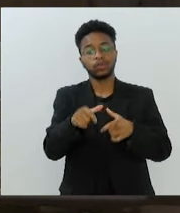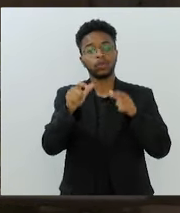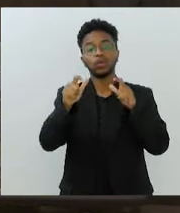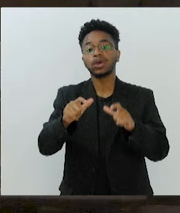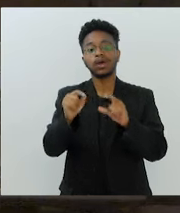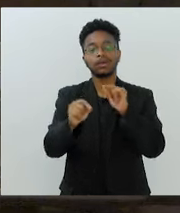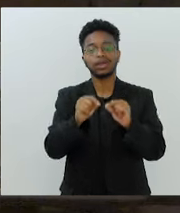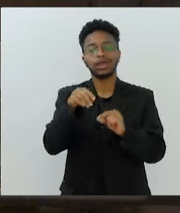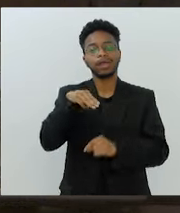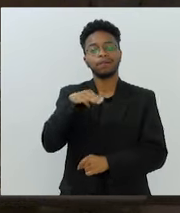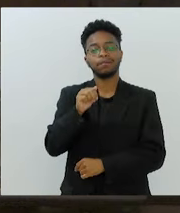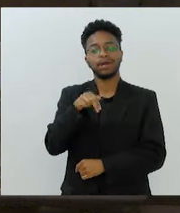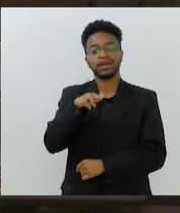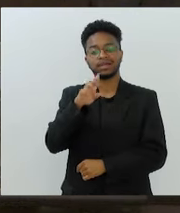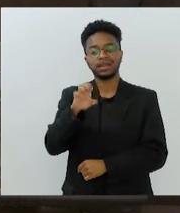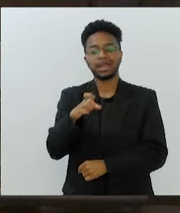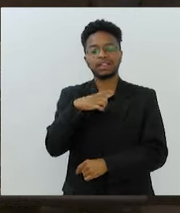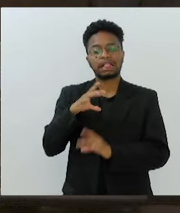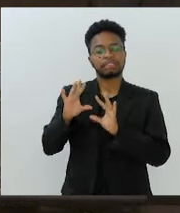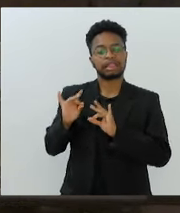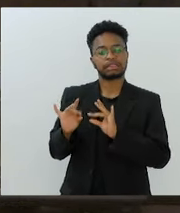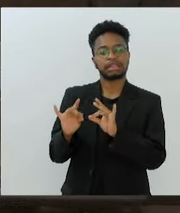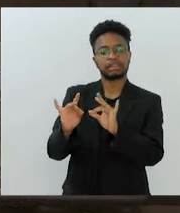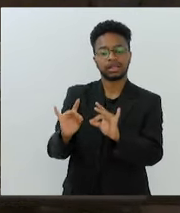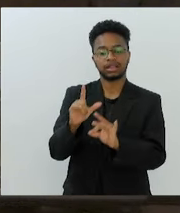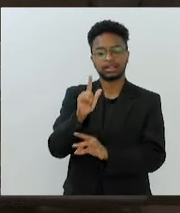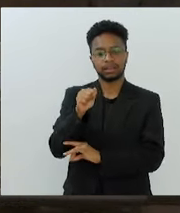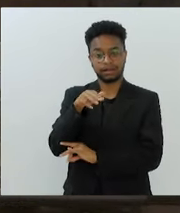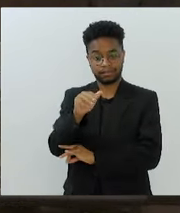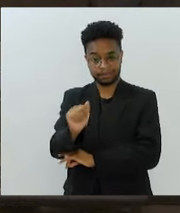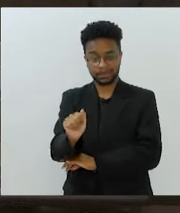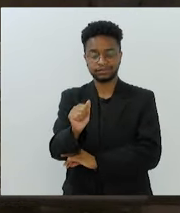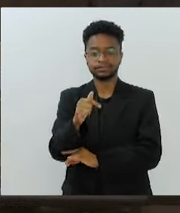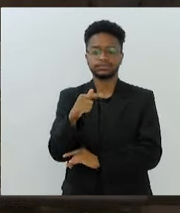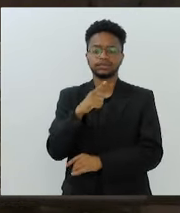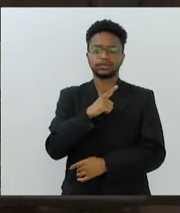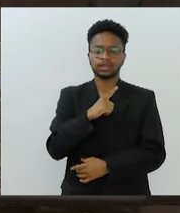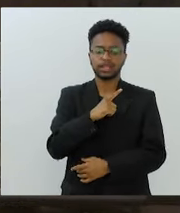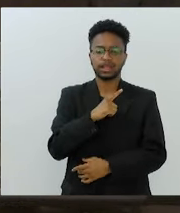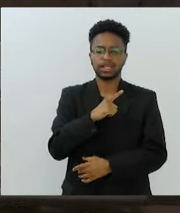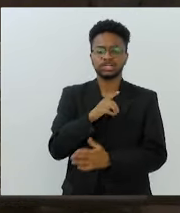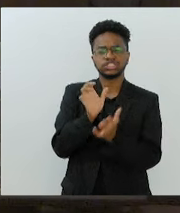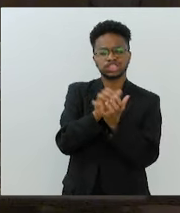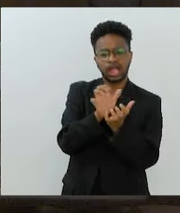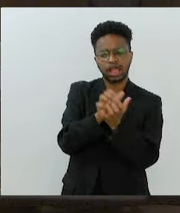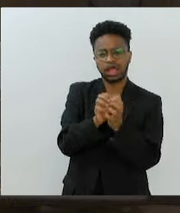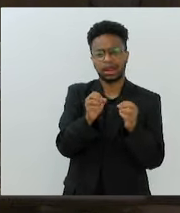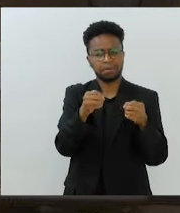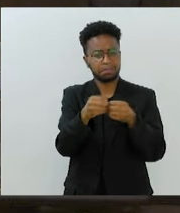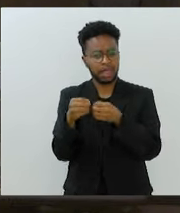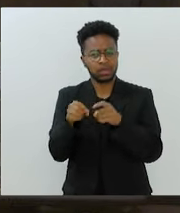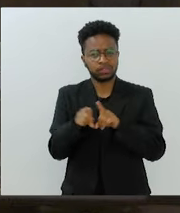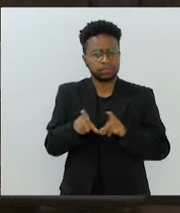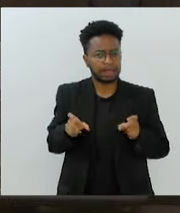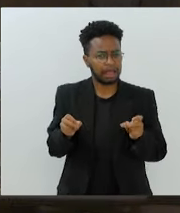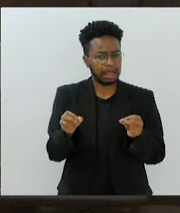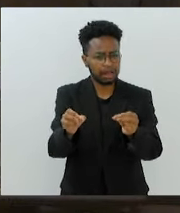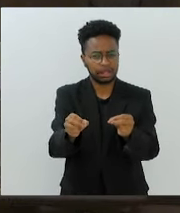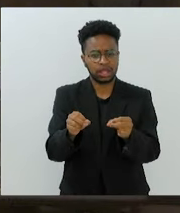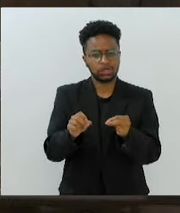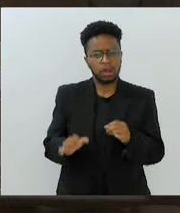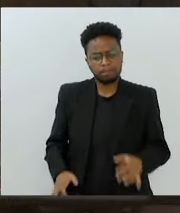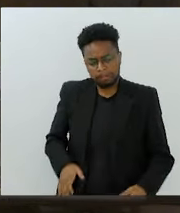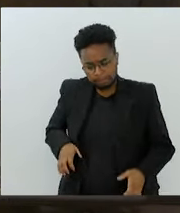saiu completamente enlameado lá, aterrado, cercado de jacarés e caranguejos subindo pelas